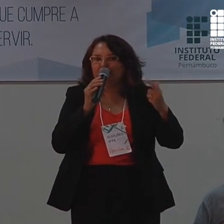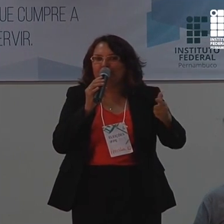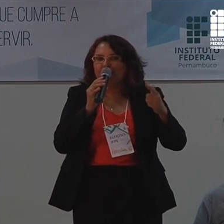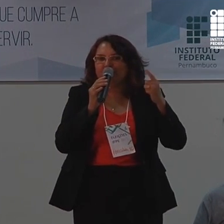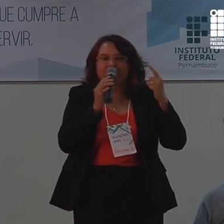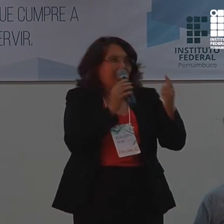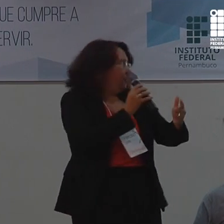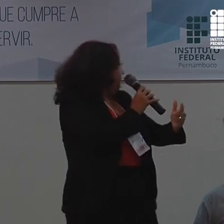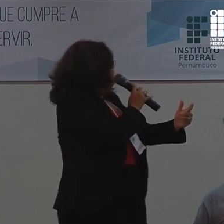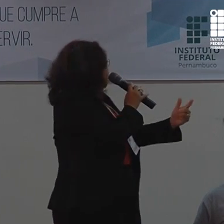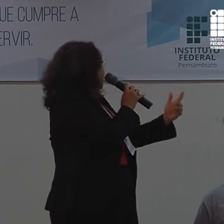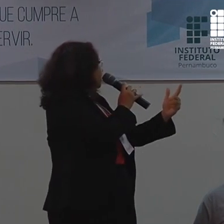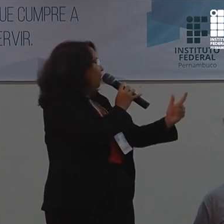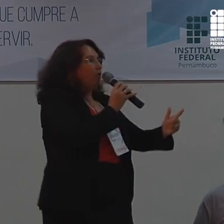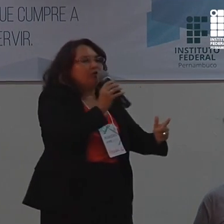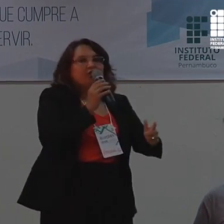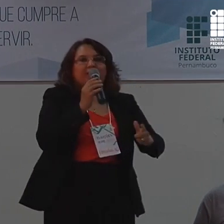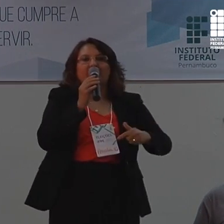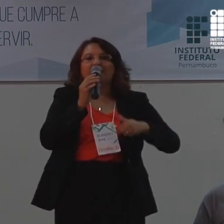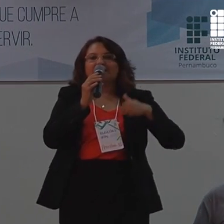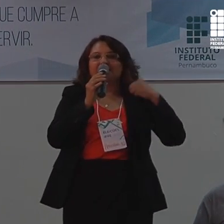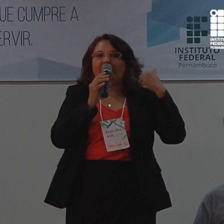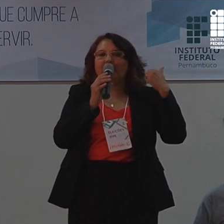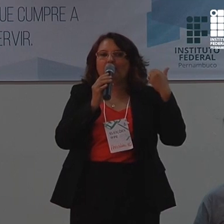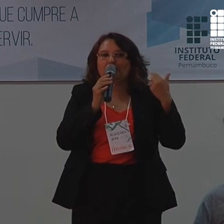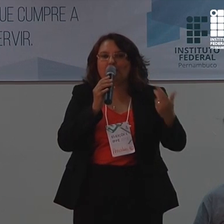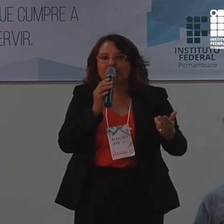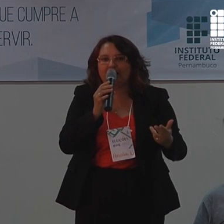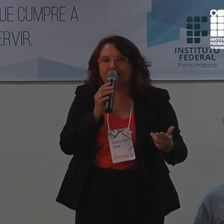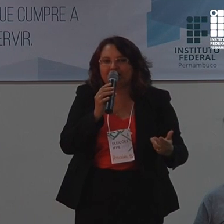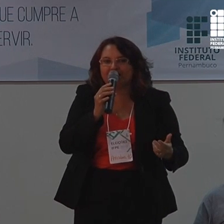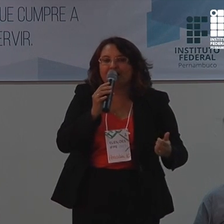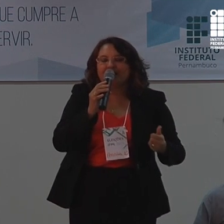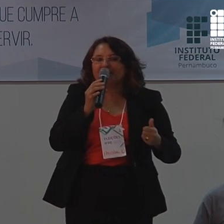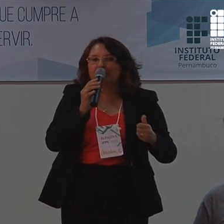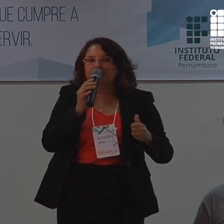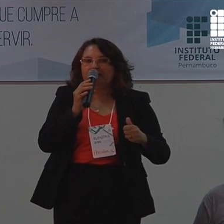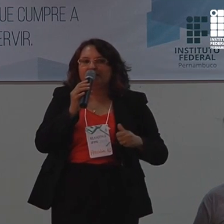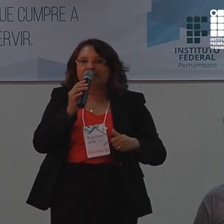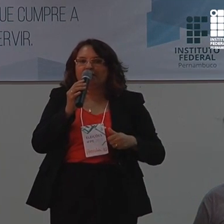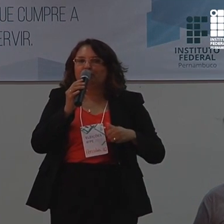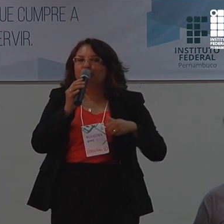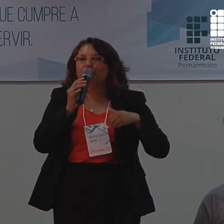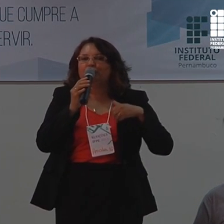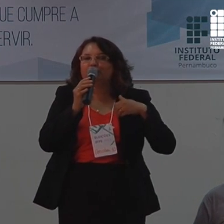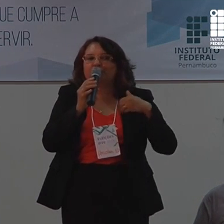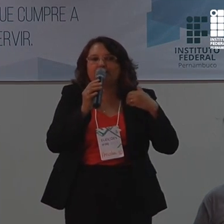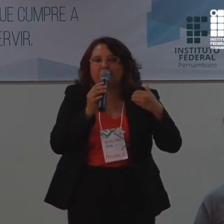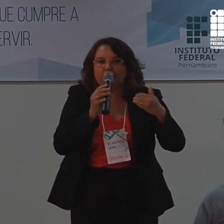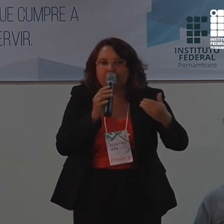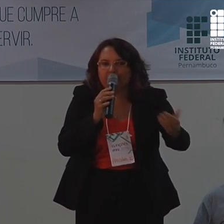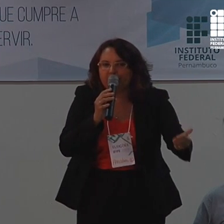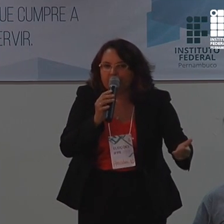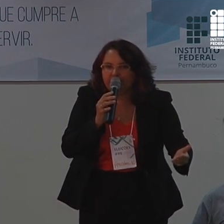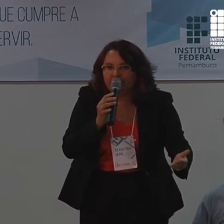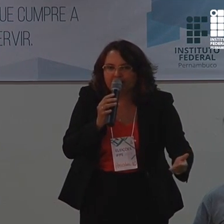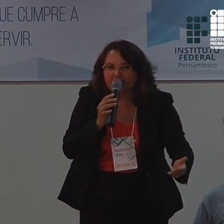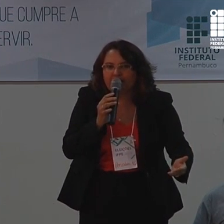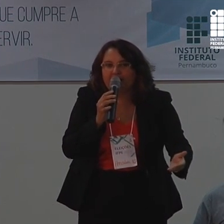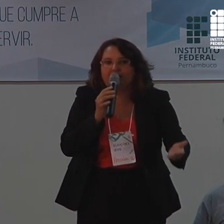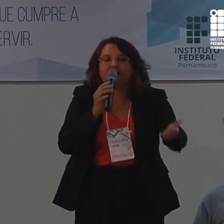educação profissional, científica e tecnológica serão abordadas, sabendo que as questões de gênero